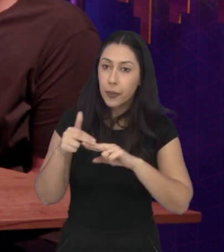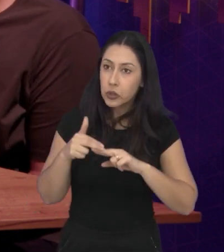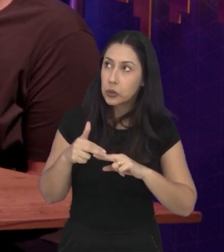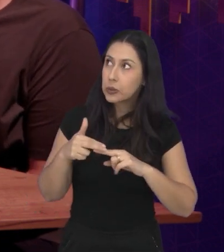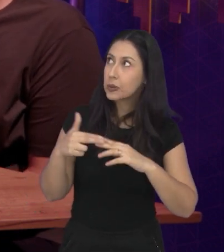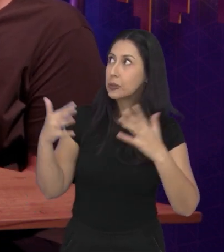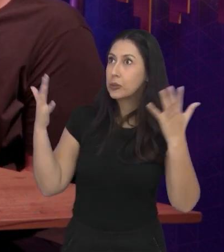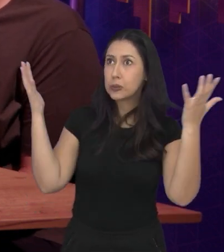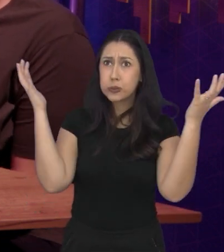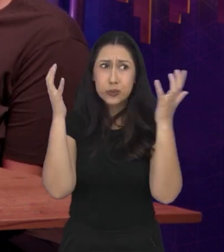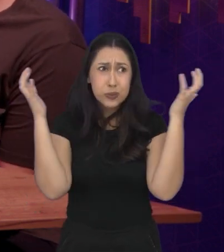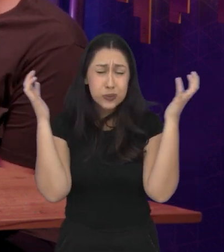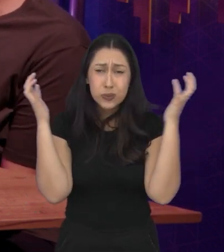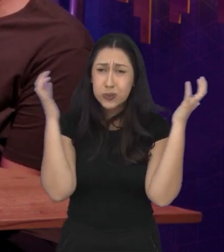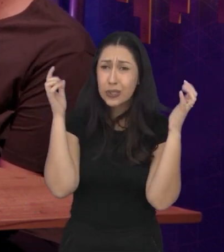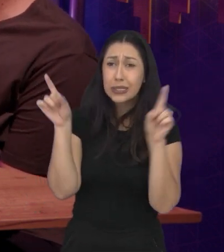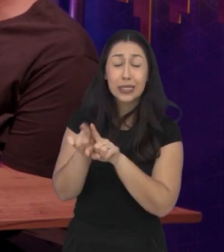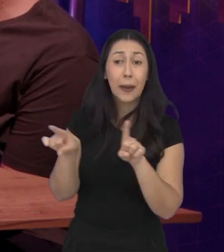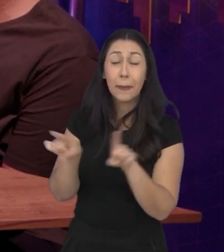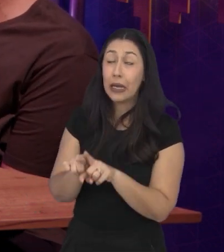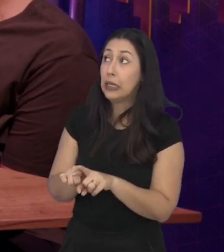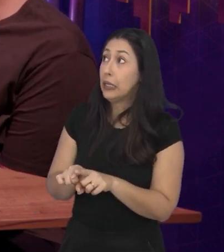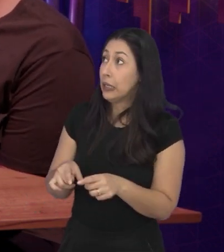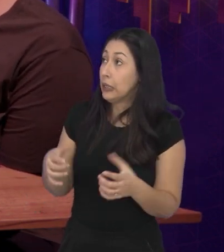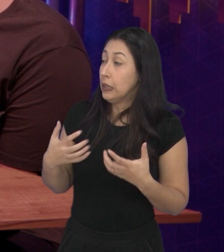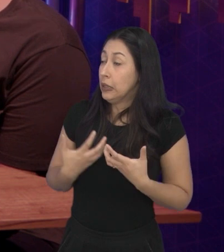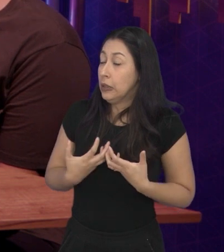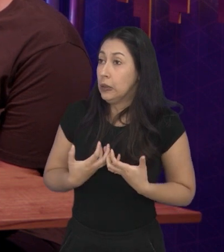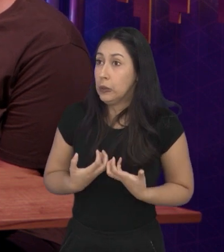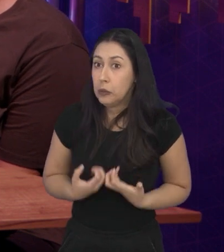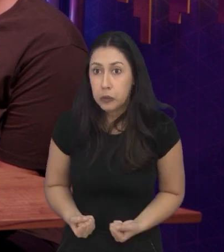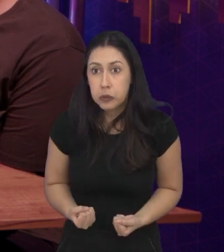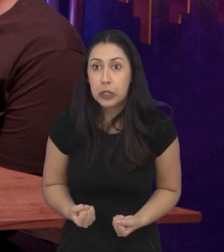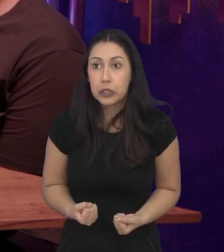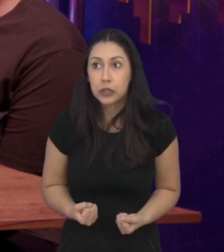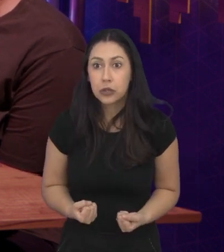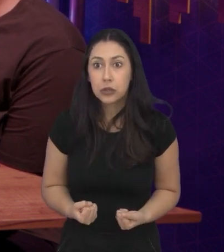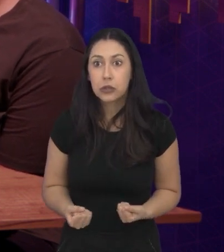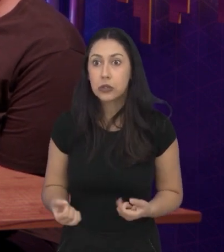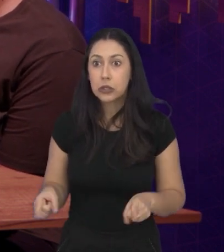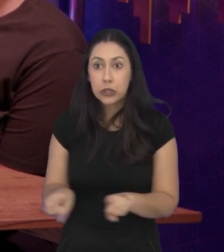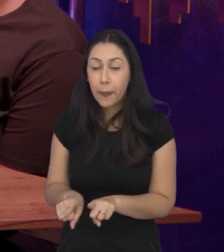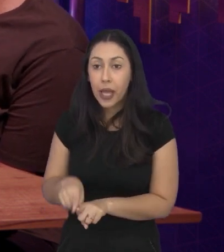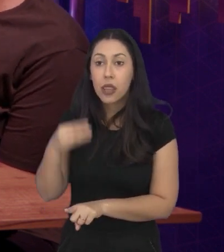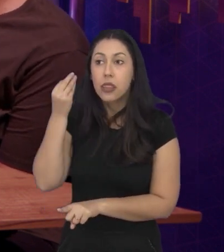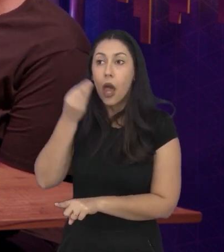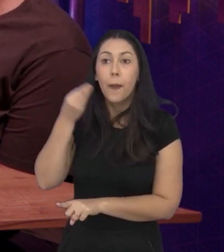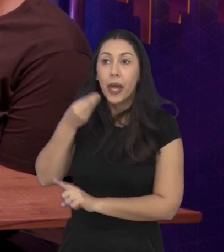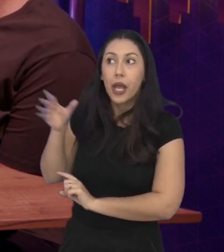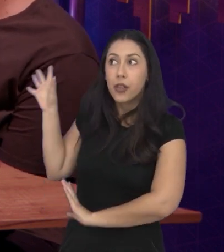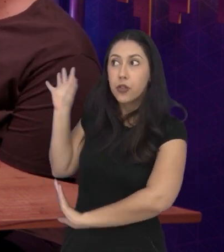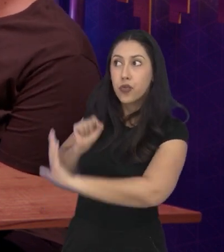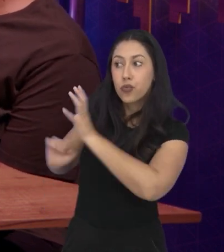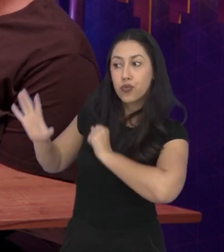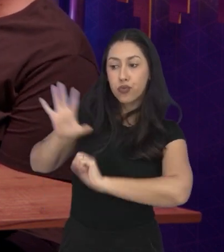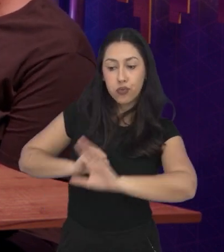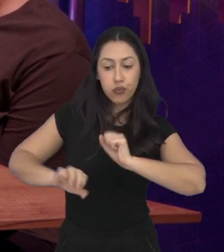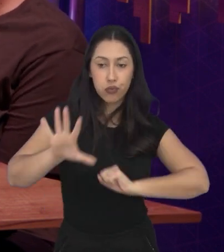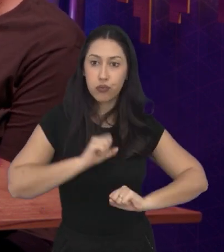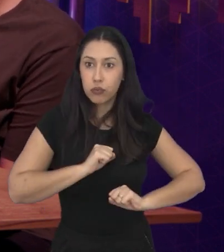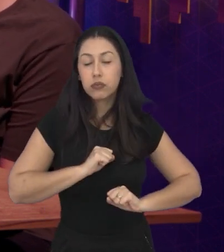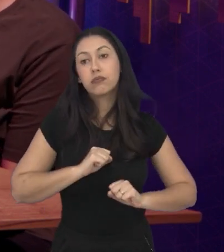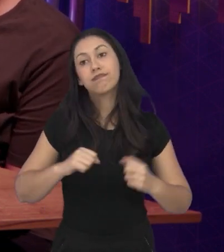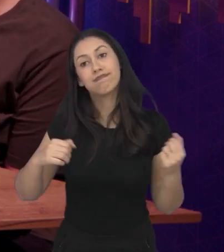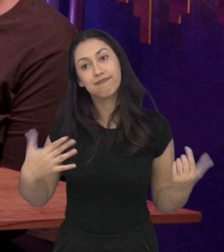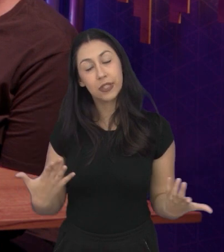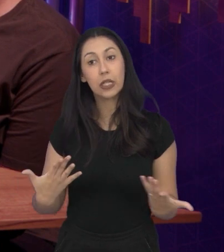se influenciar, né, tá toda atrelada também a uma carga que a gente tem armazenado, né, coisas que a gente já forma uma imagem no nosso subconsciente